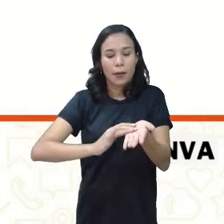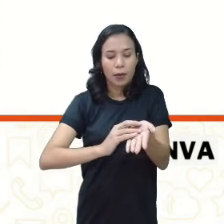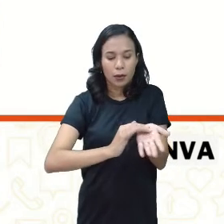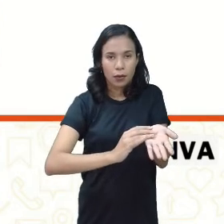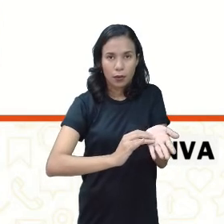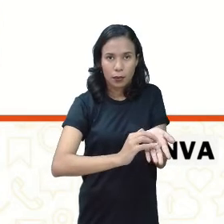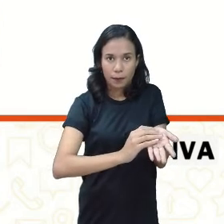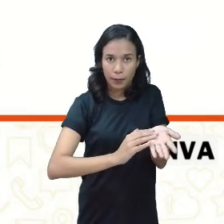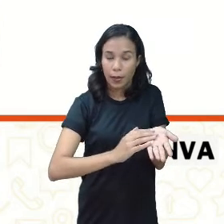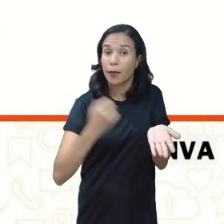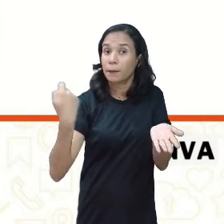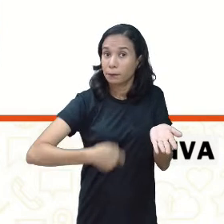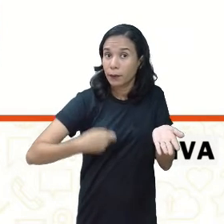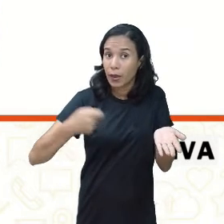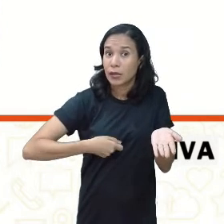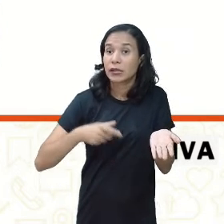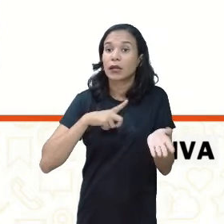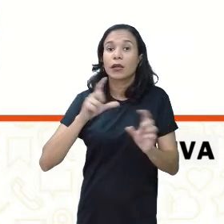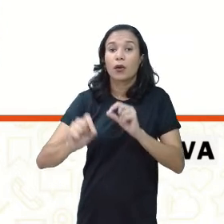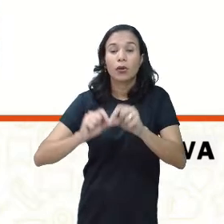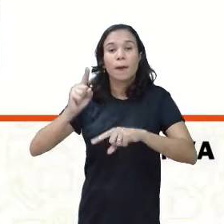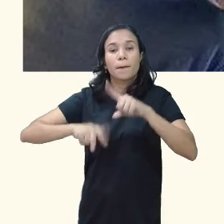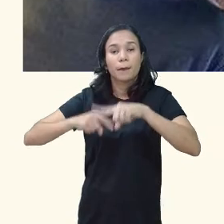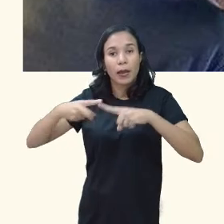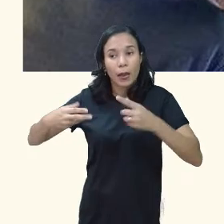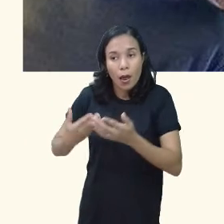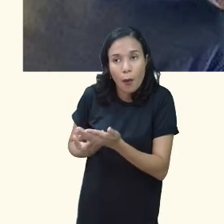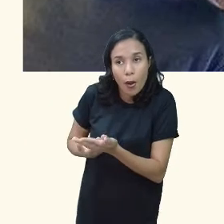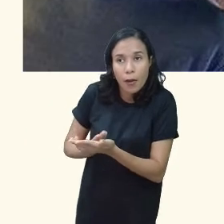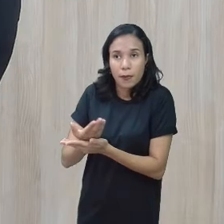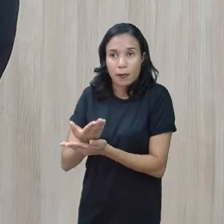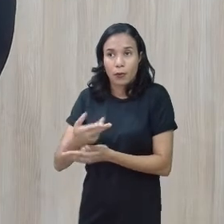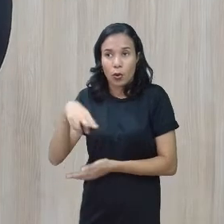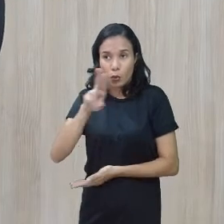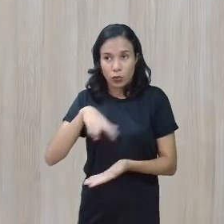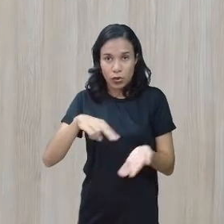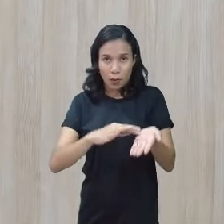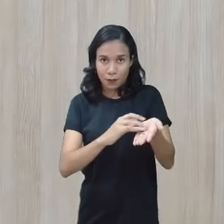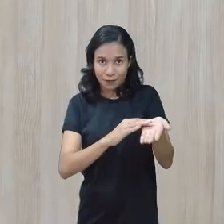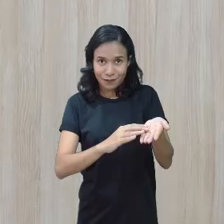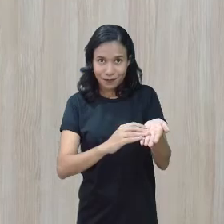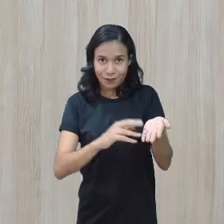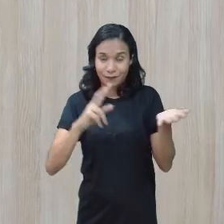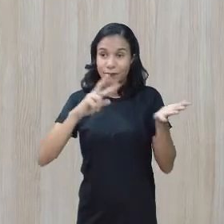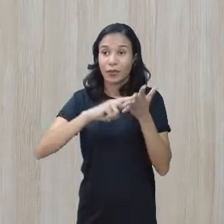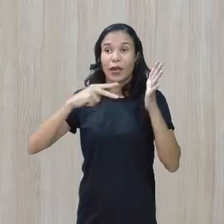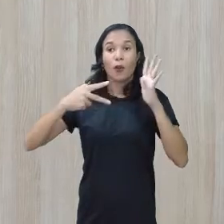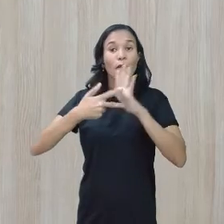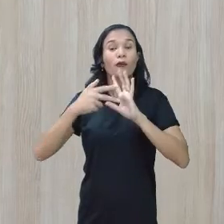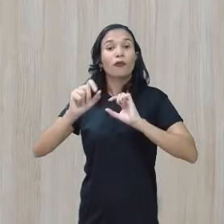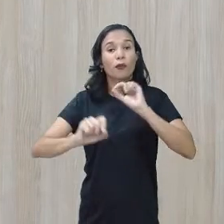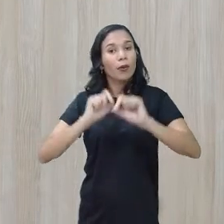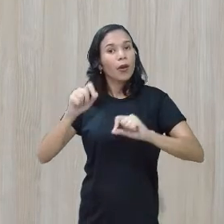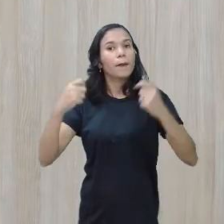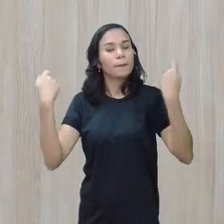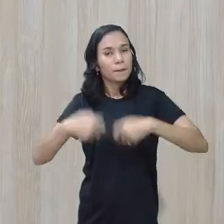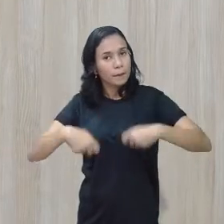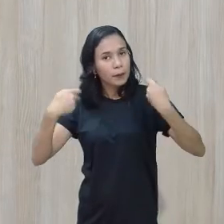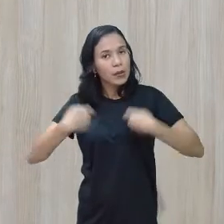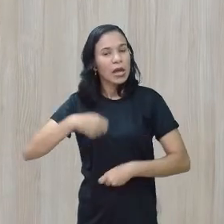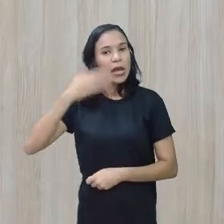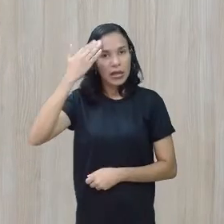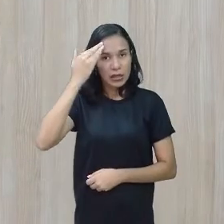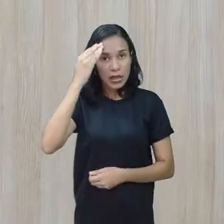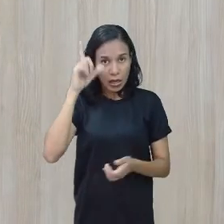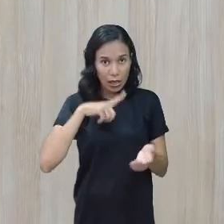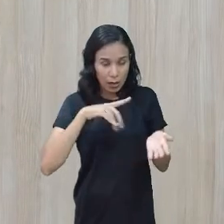braille e devem ter acesso a materiais impressos em braille. Ou seja, a gente precisa entender que o braille